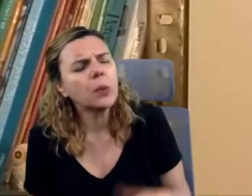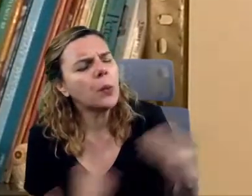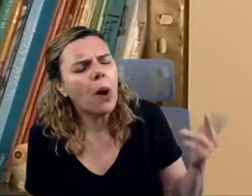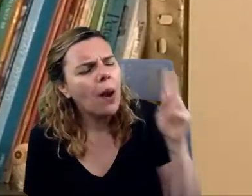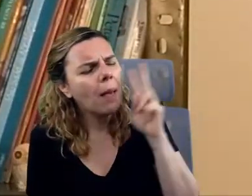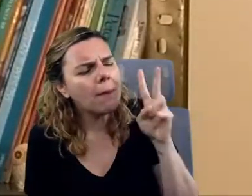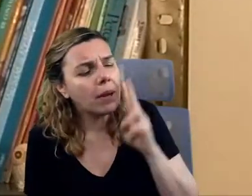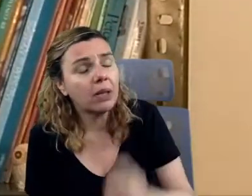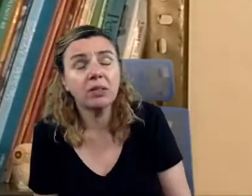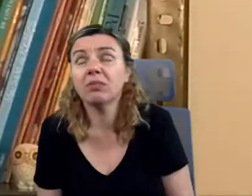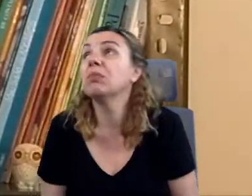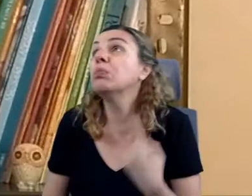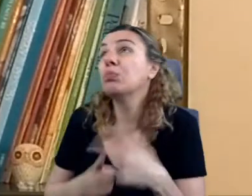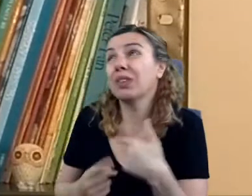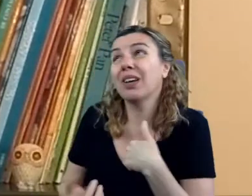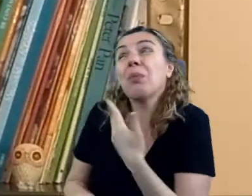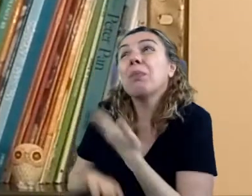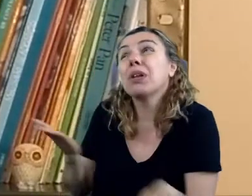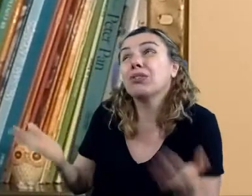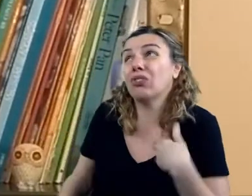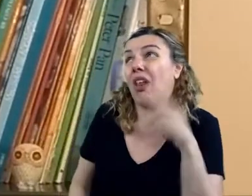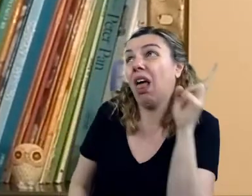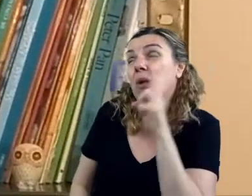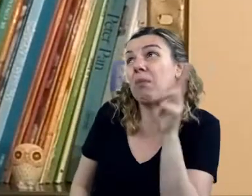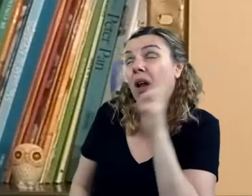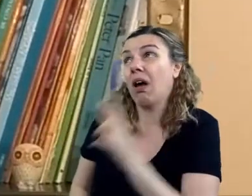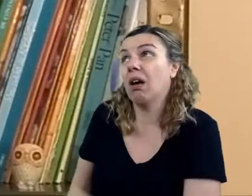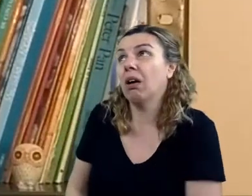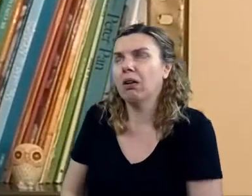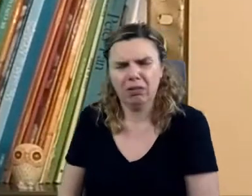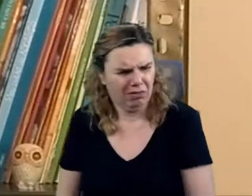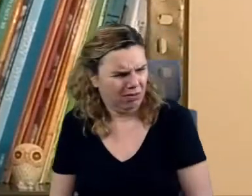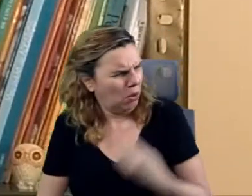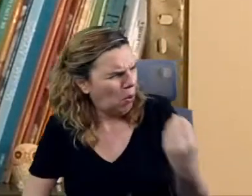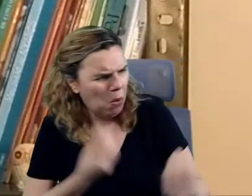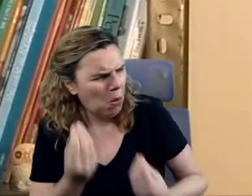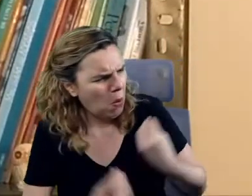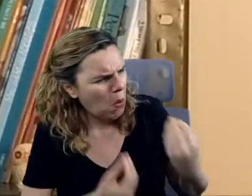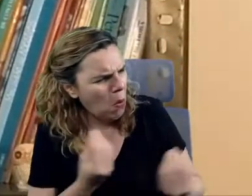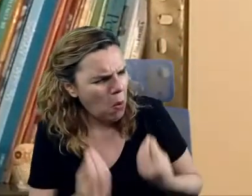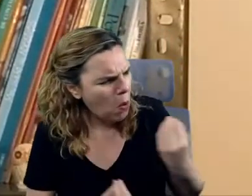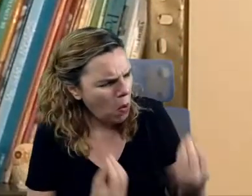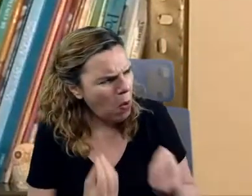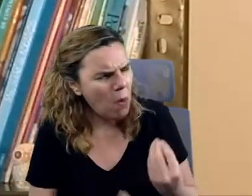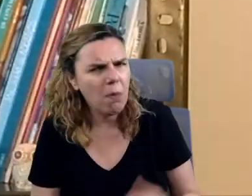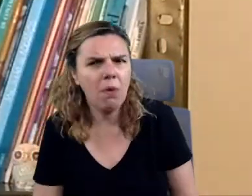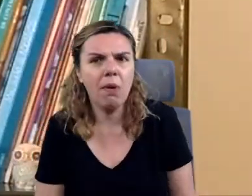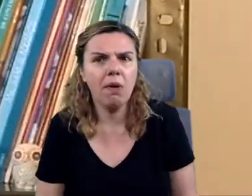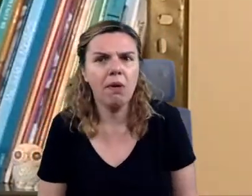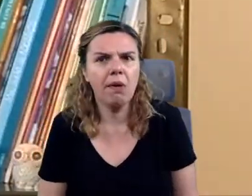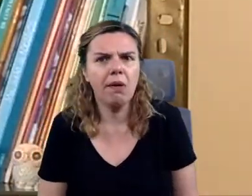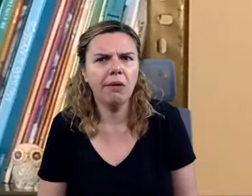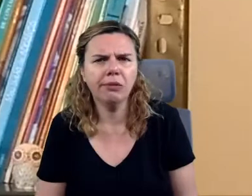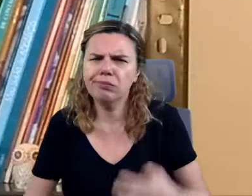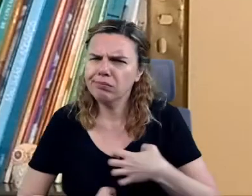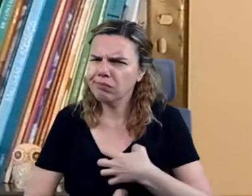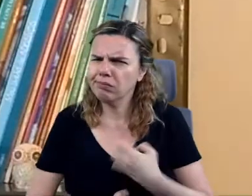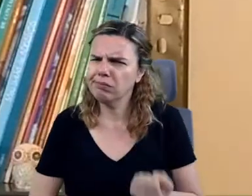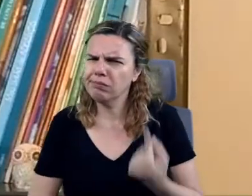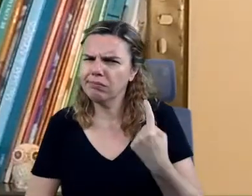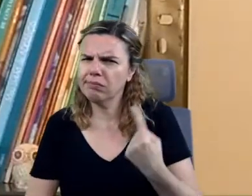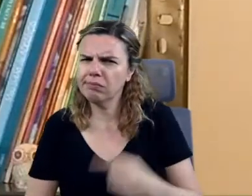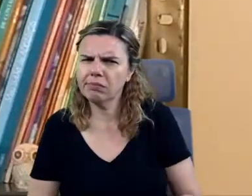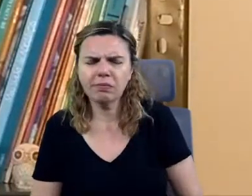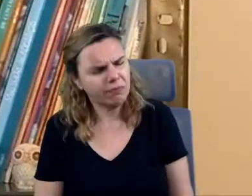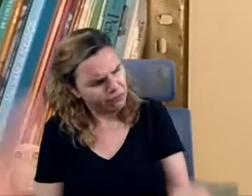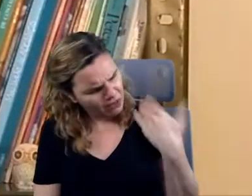É que eu já não a tenho, explicou o menino. Como? Exclamou Gabriel,